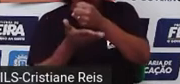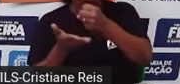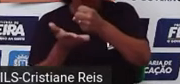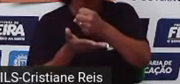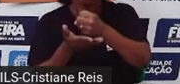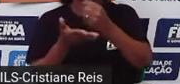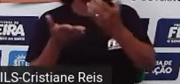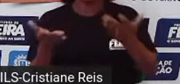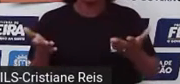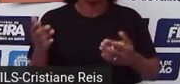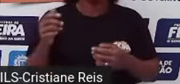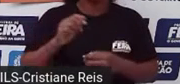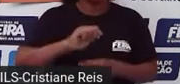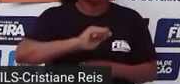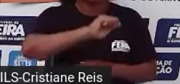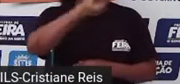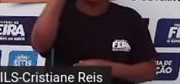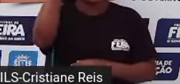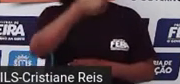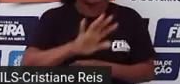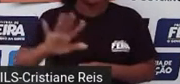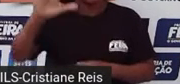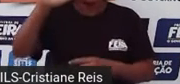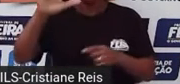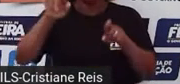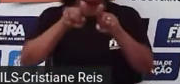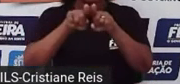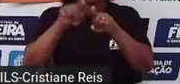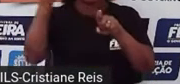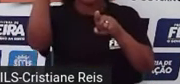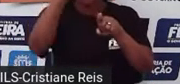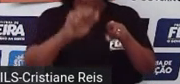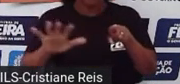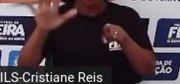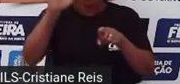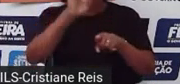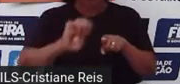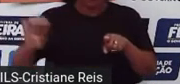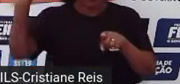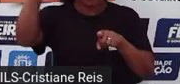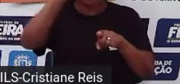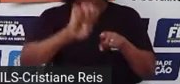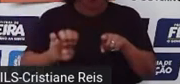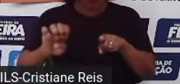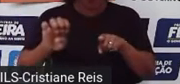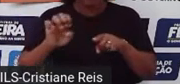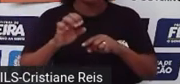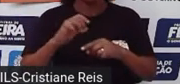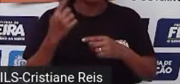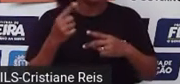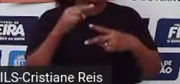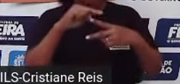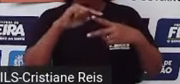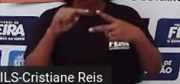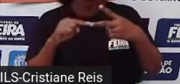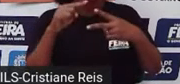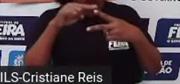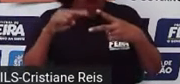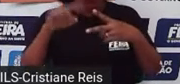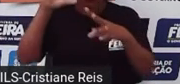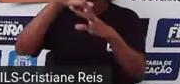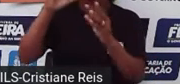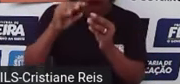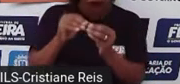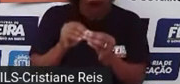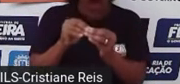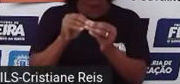continentes junto não é com a Europa EA África então tem muita coisa para se falar sobre ele não dá para gente né uma aula encerrar tudo isso então vamos